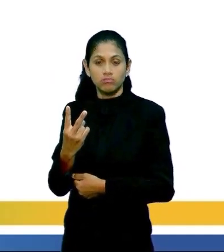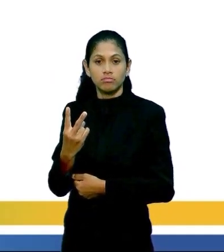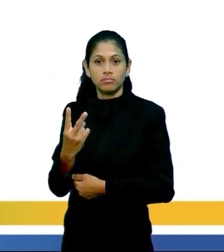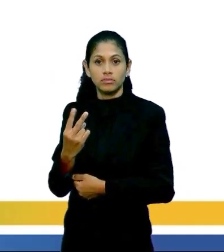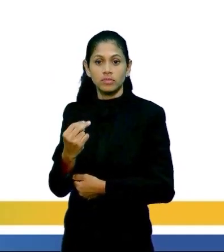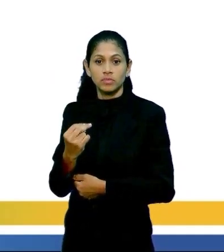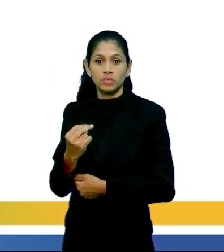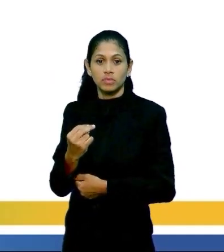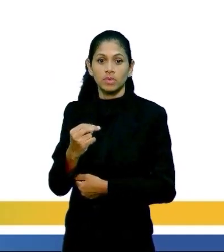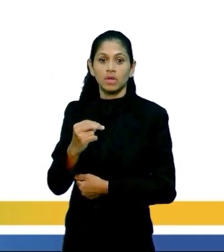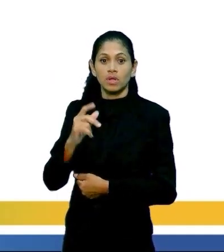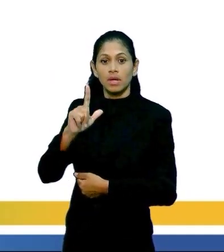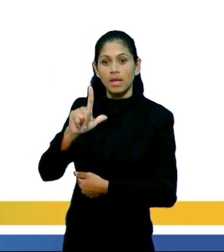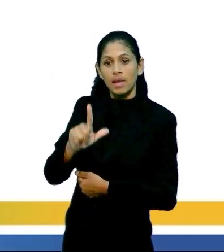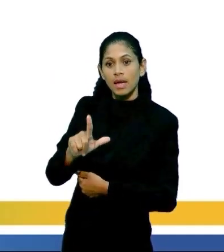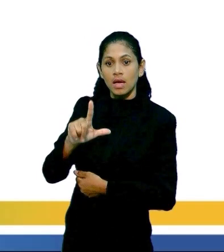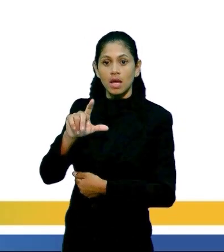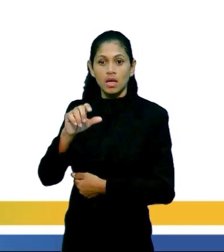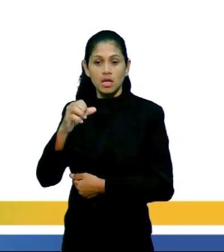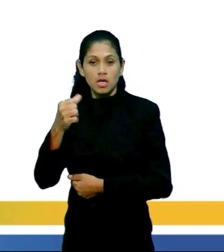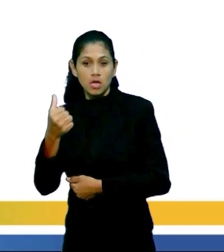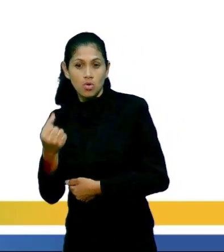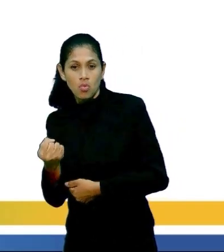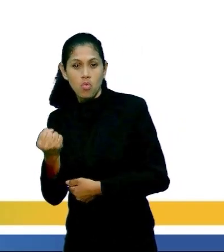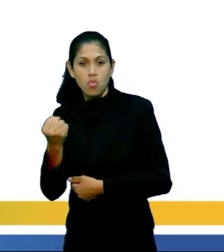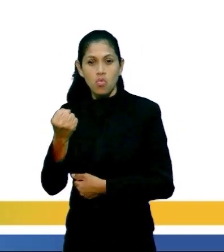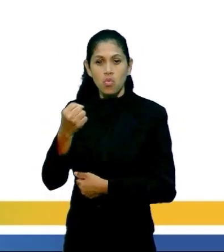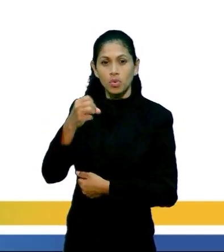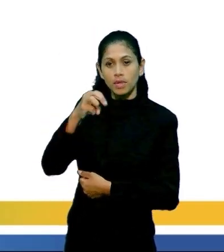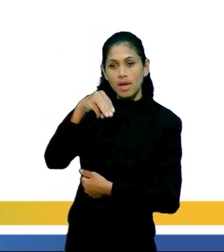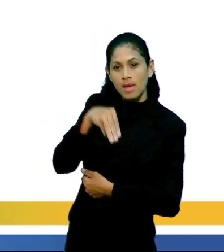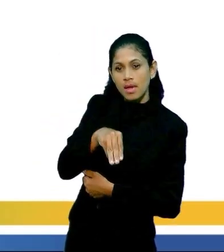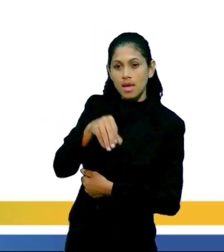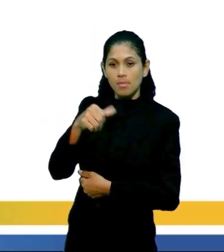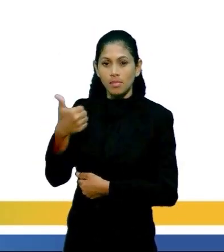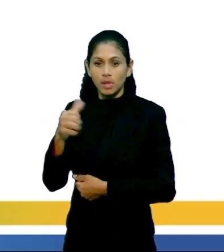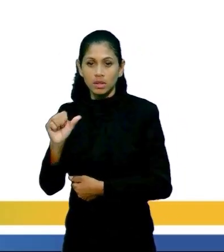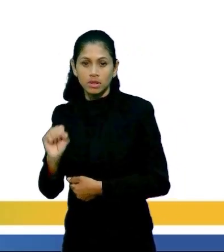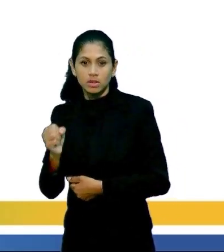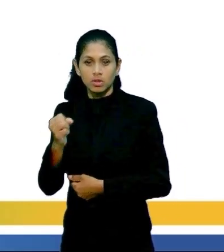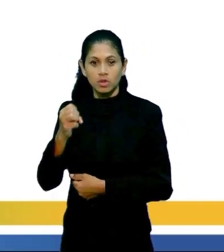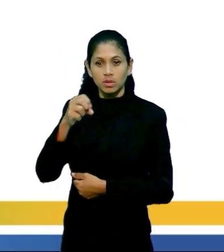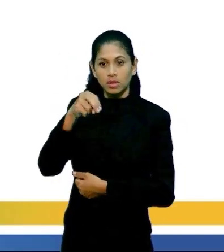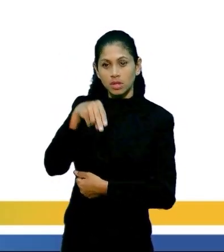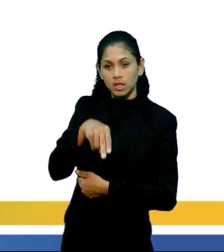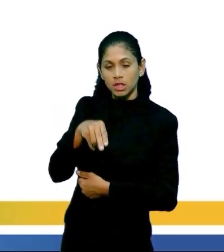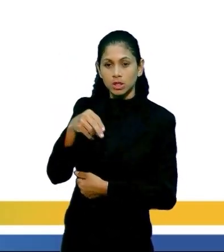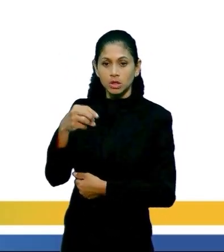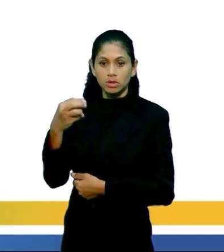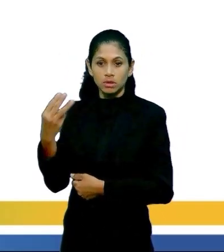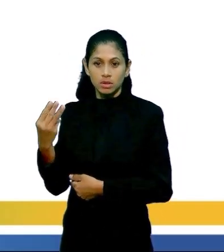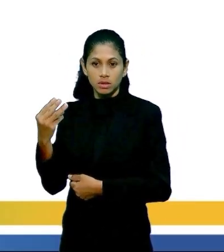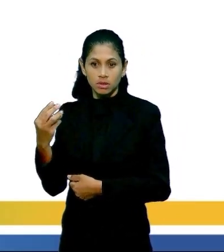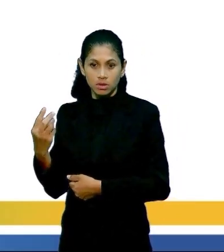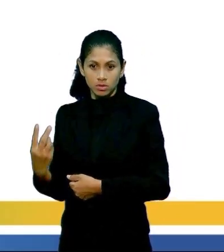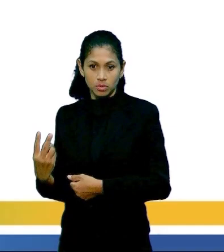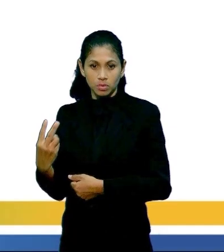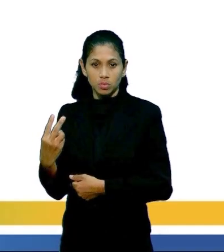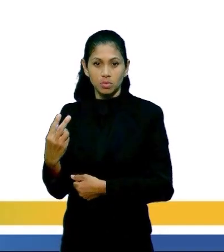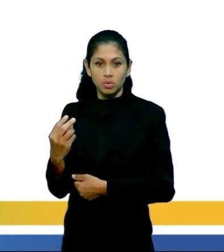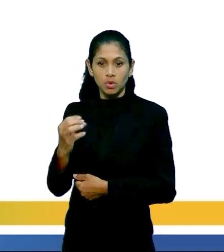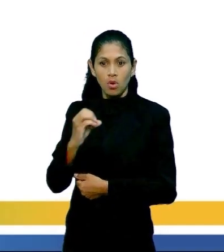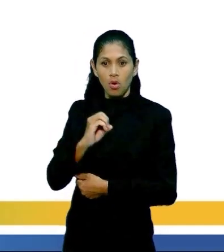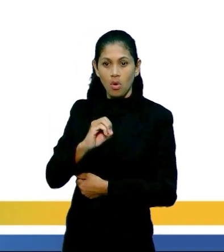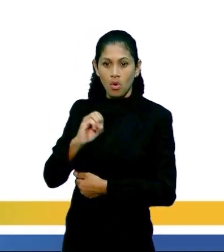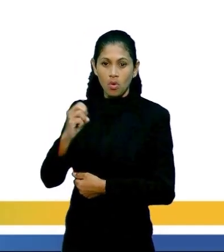Na M, 18 elétrons. Na N, 32. Na O, 32. Na P, 18. E na última, que é a